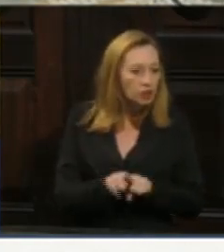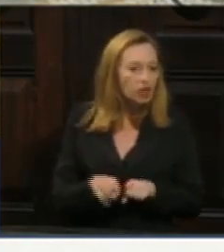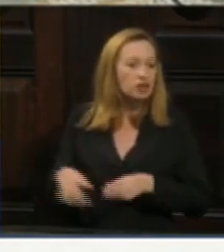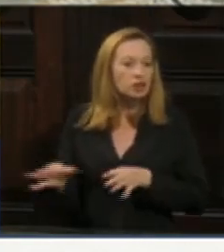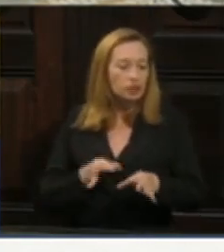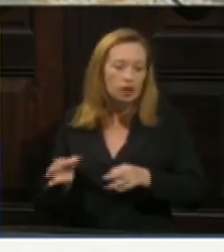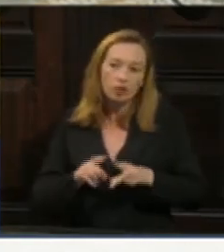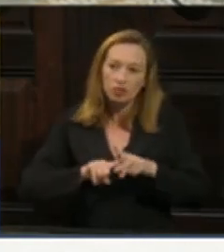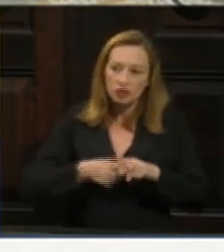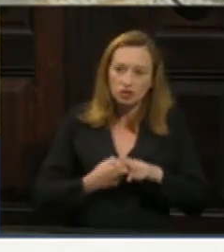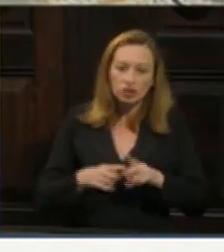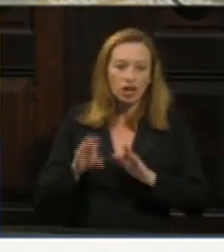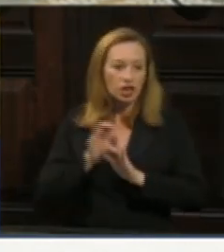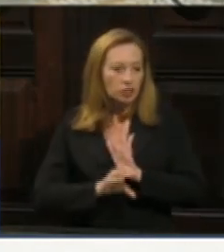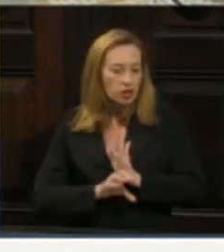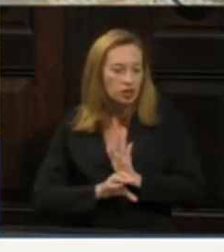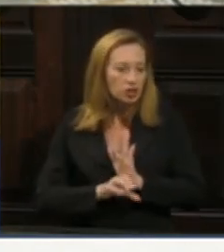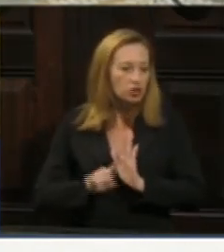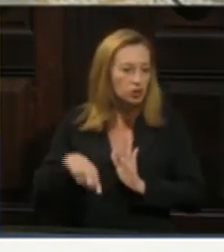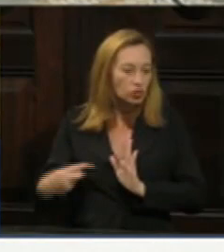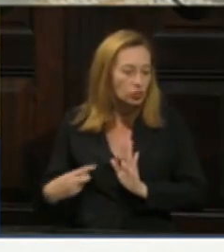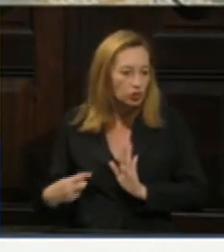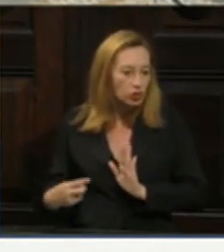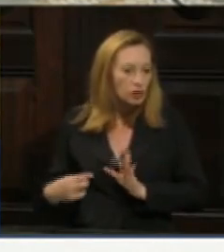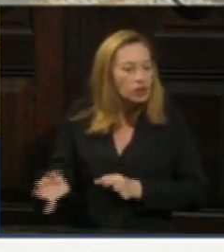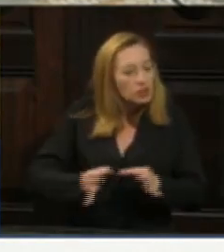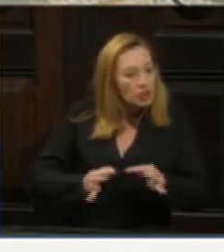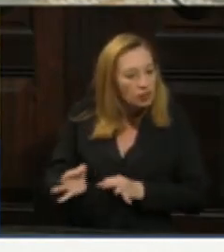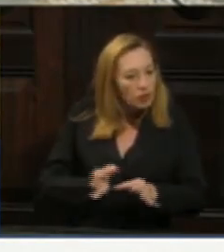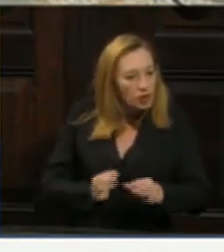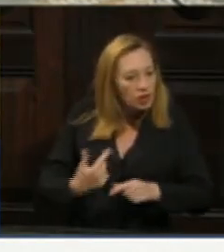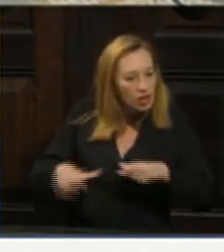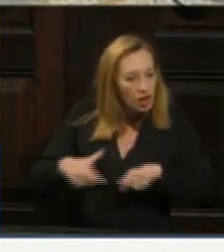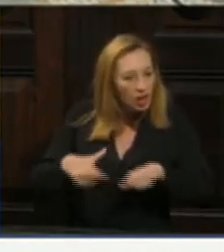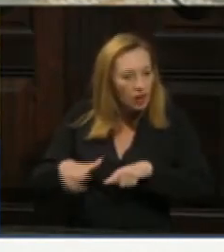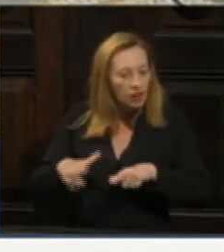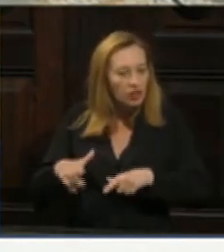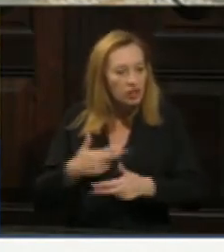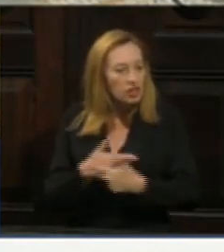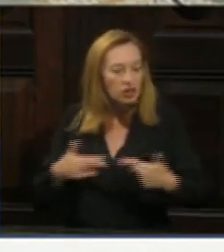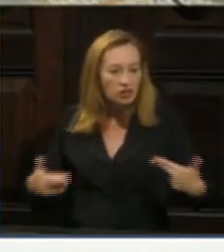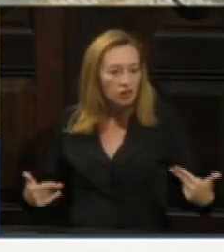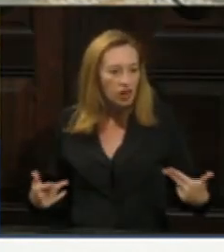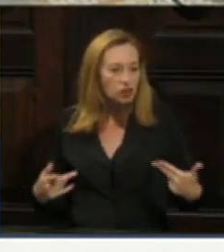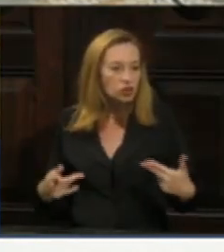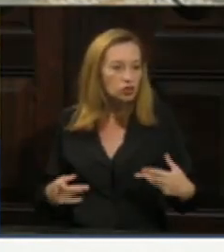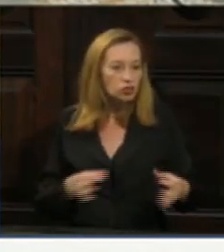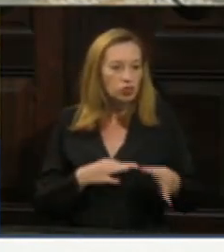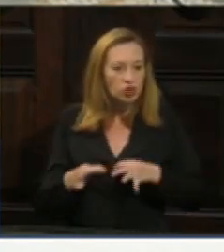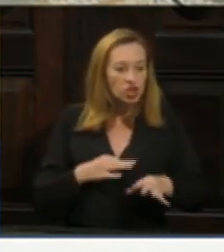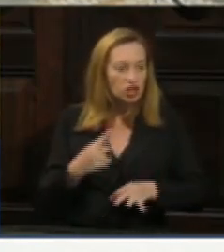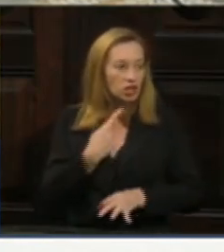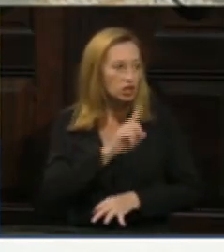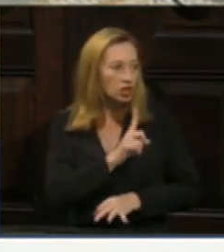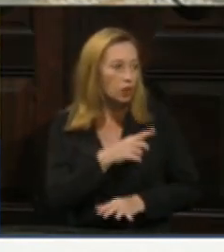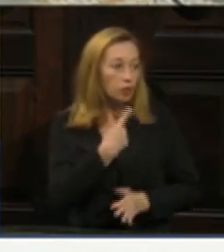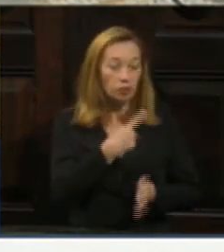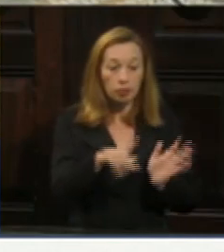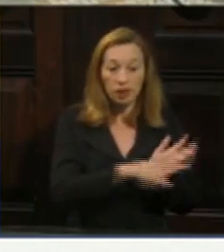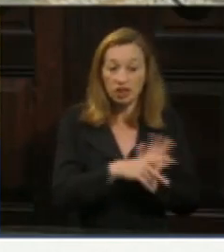não. Deputado Luiz Paulo, era para dizer que eu me orgulho de ser seu companheiro da